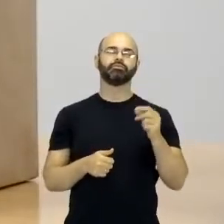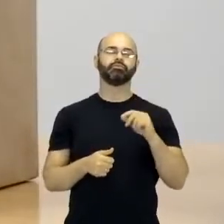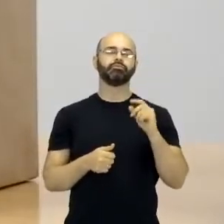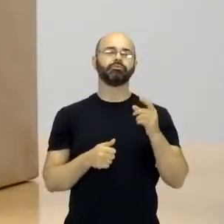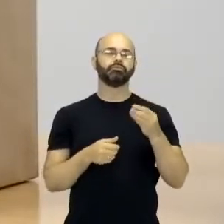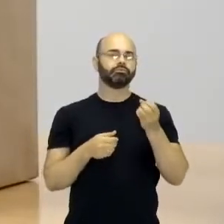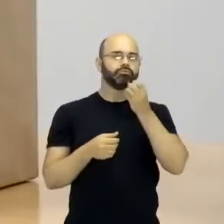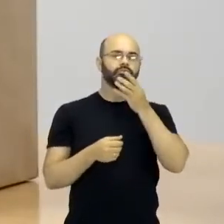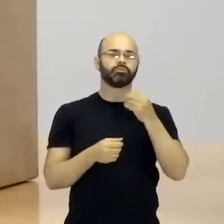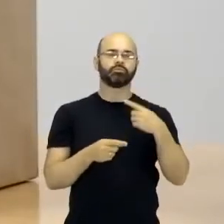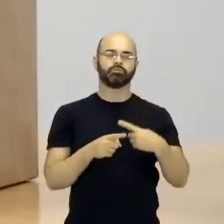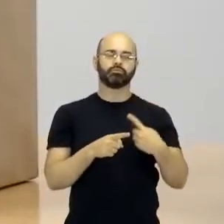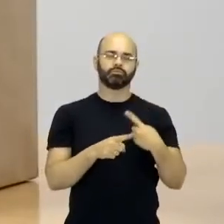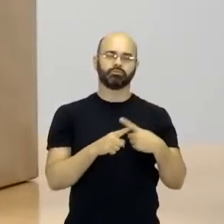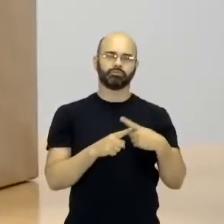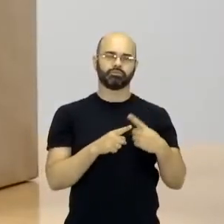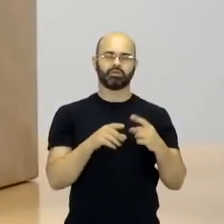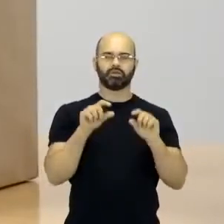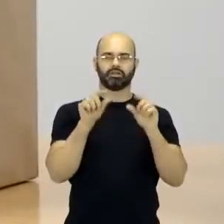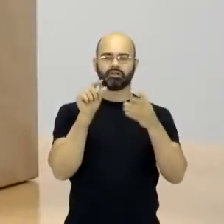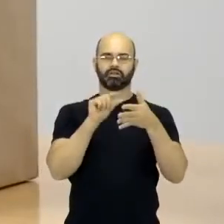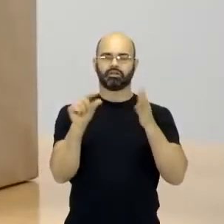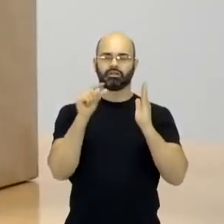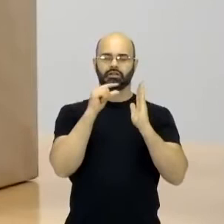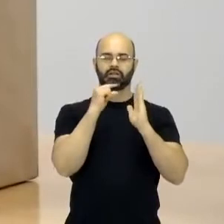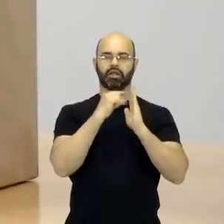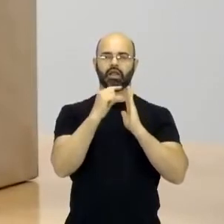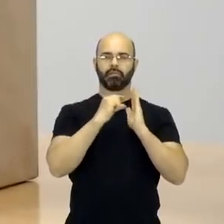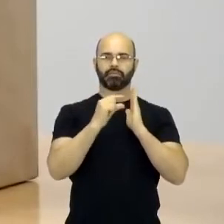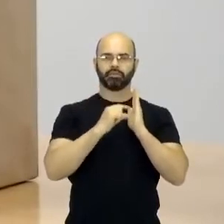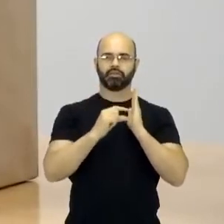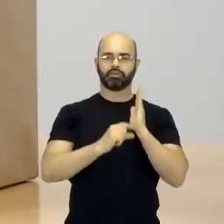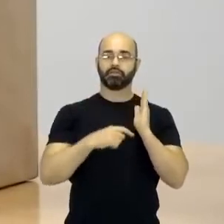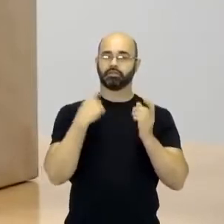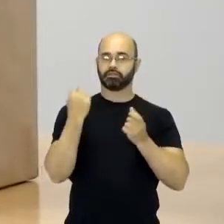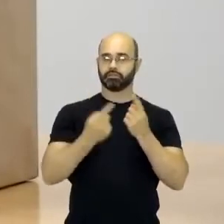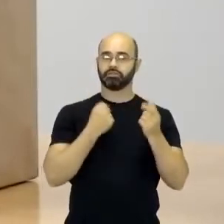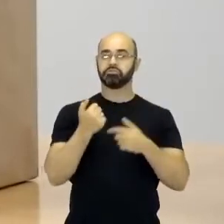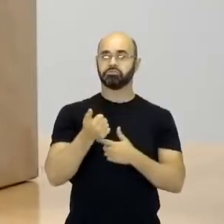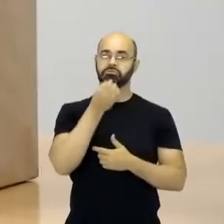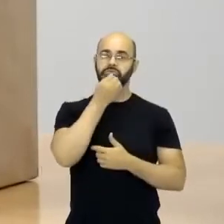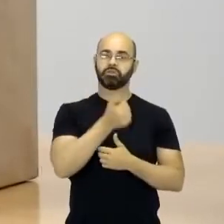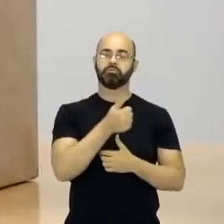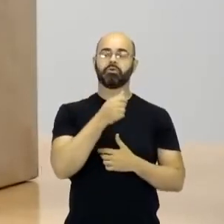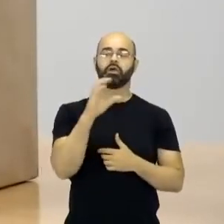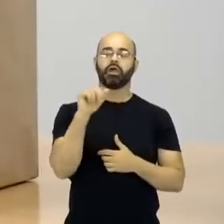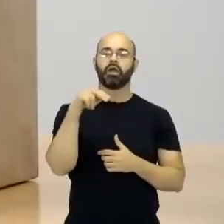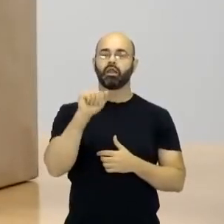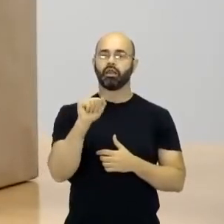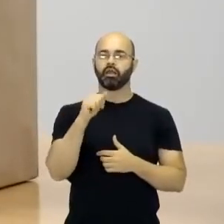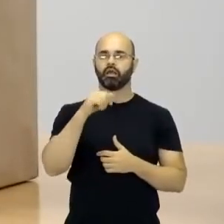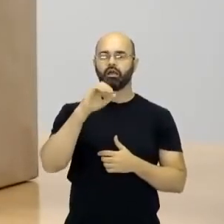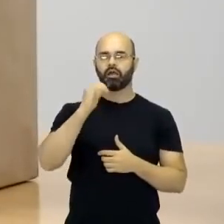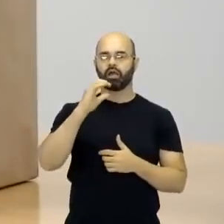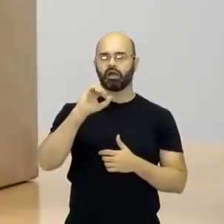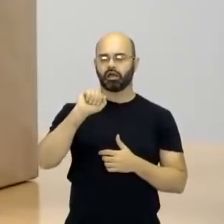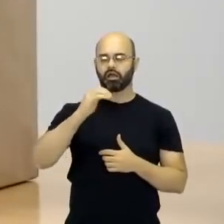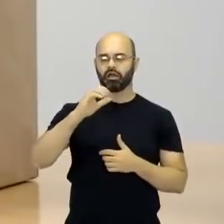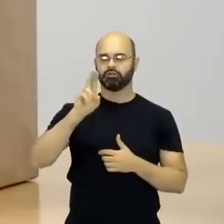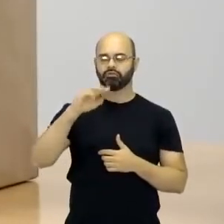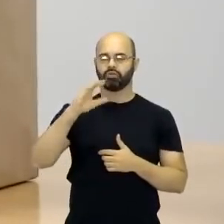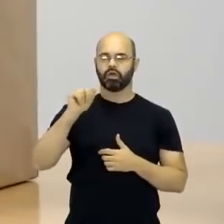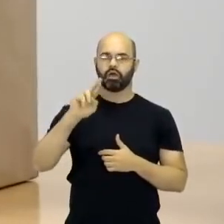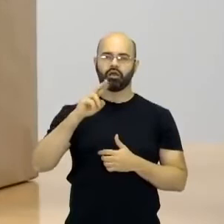muito próspero, algumas capitanias foram muito prósperas na cana-de-açúcar. Então, qual foi a forma de organizar esse território?